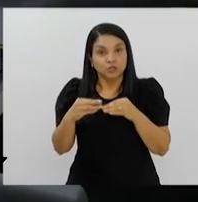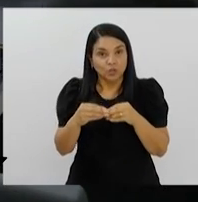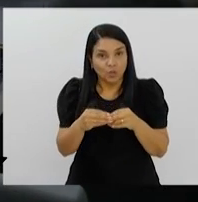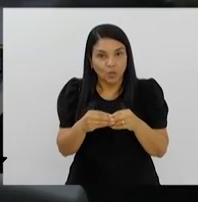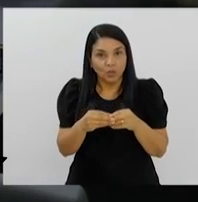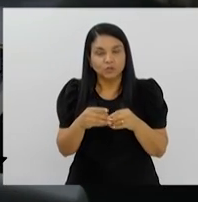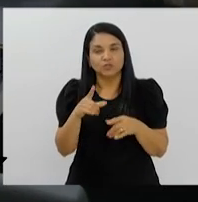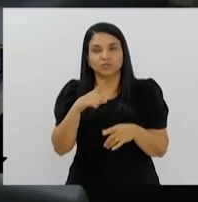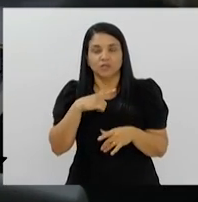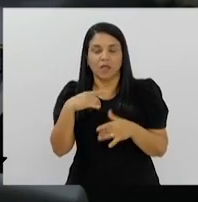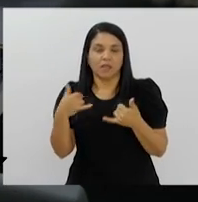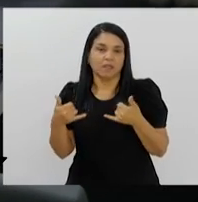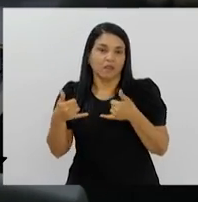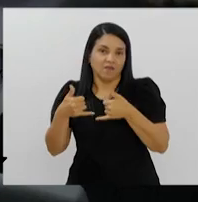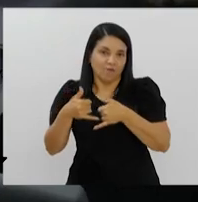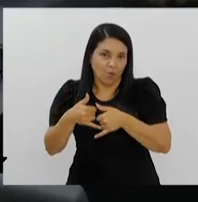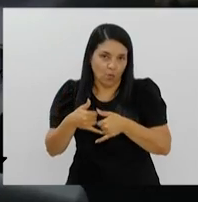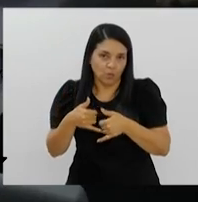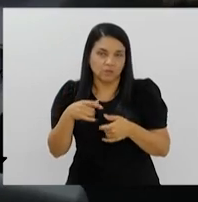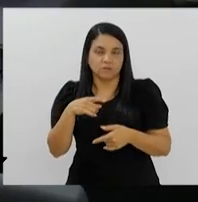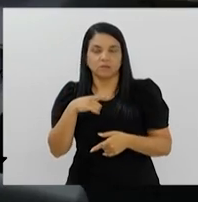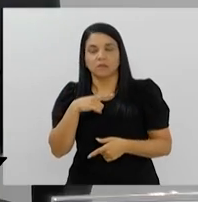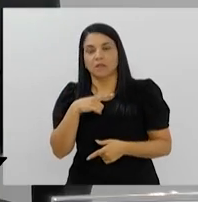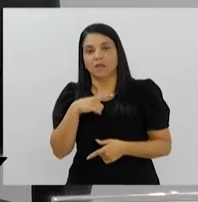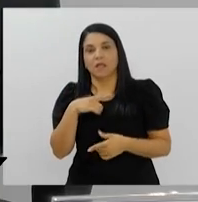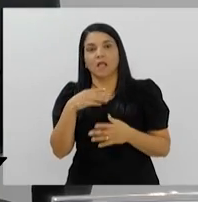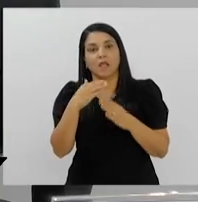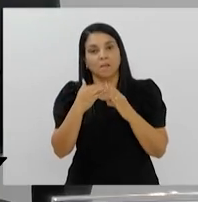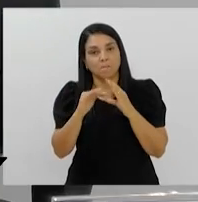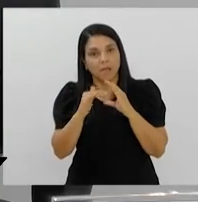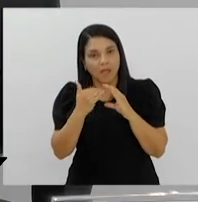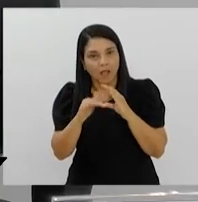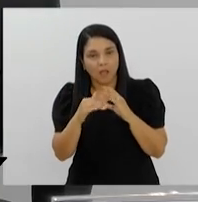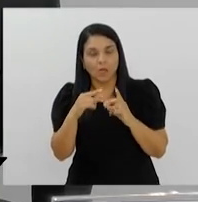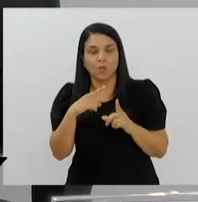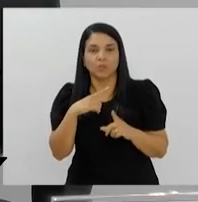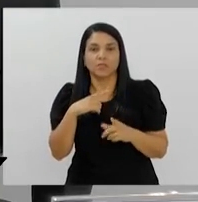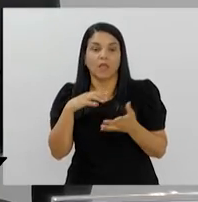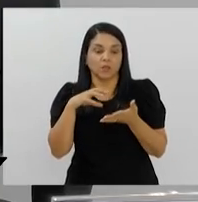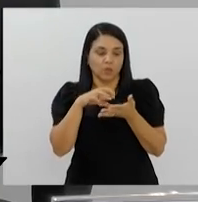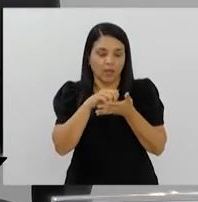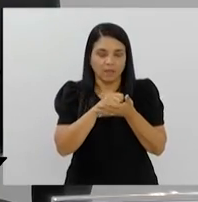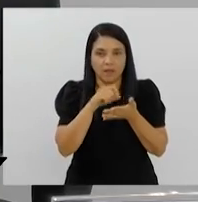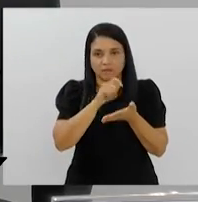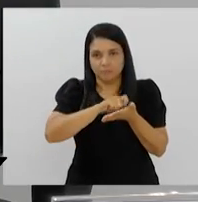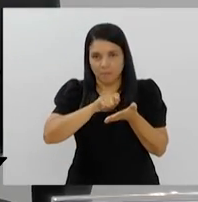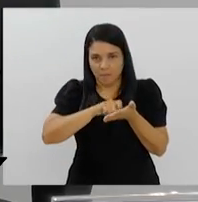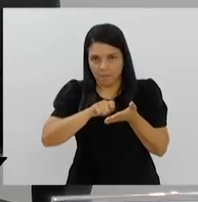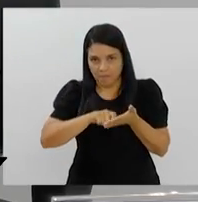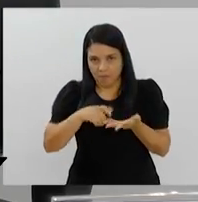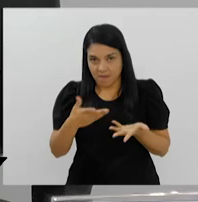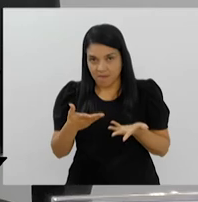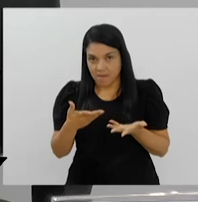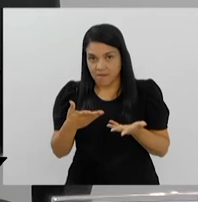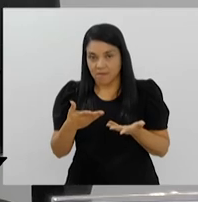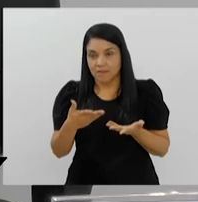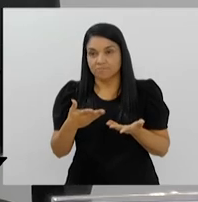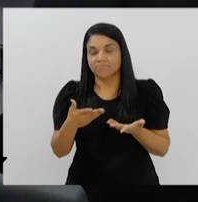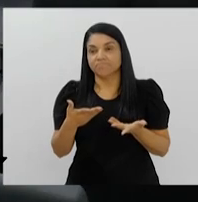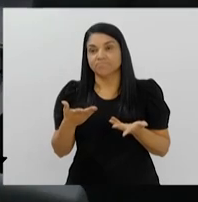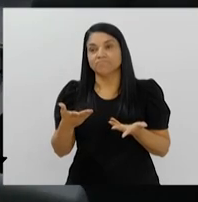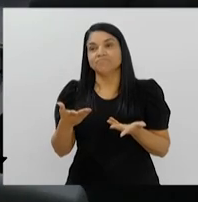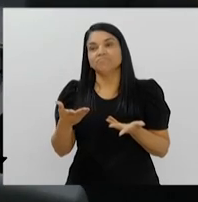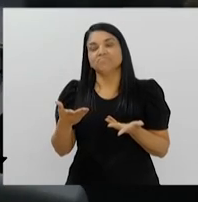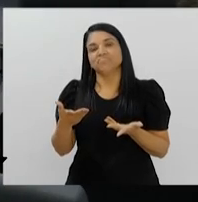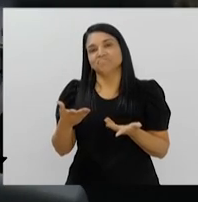tem telefone todos T não é e-mail no seu cadastro então sem sombra